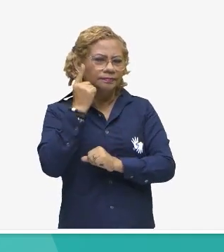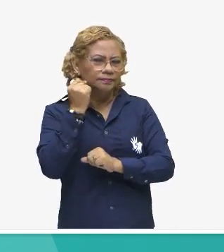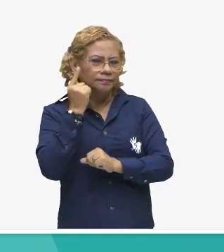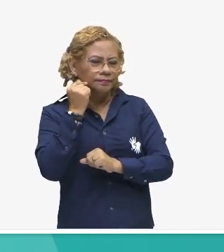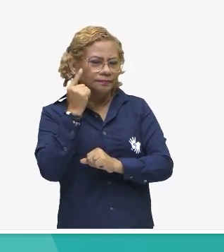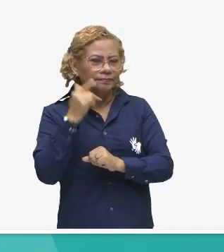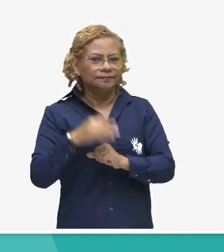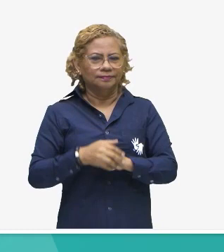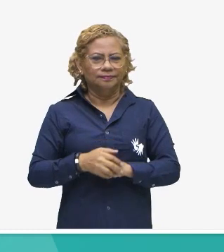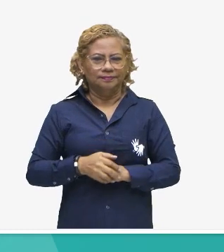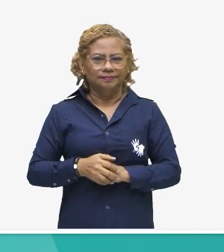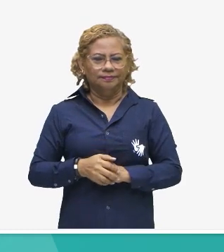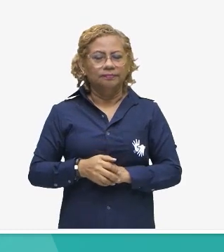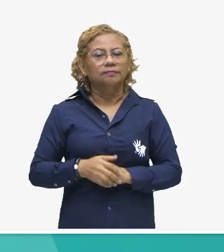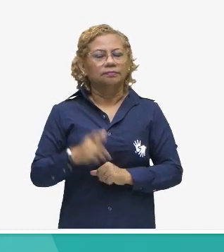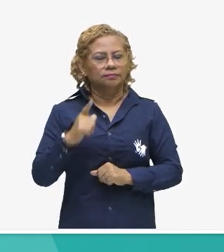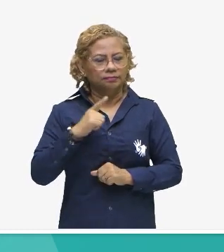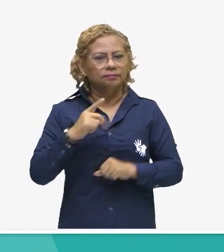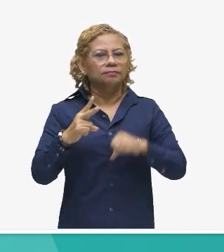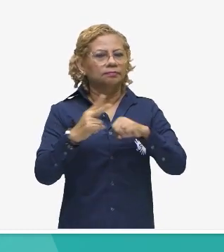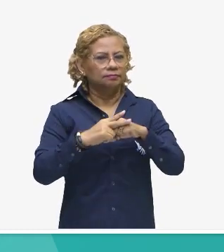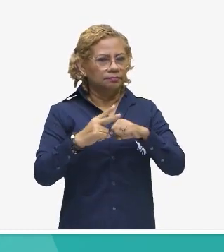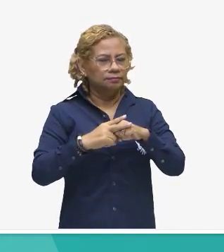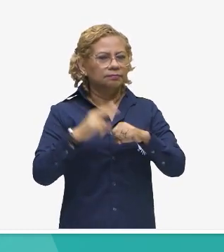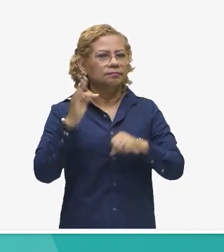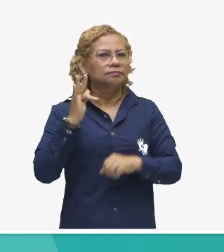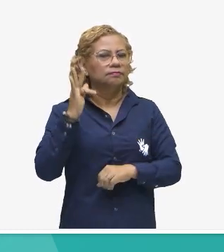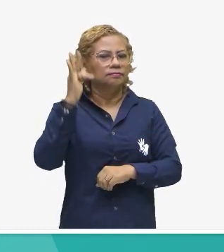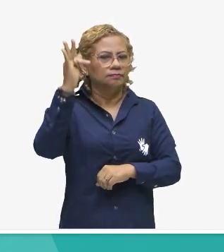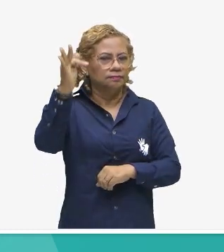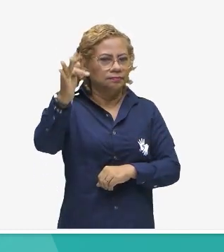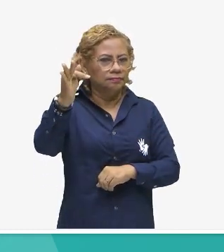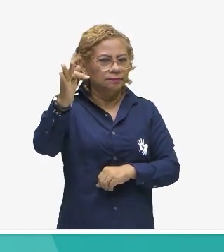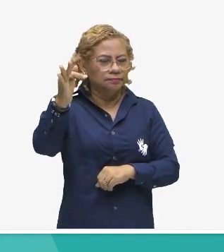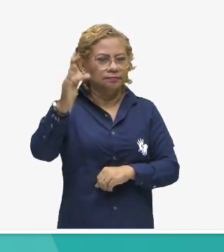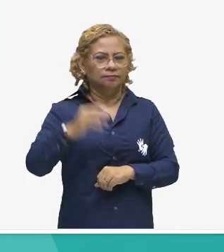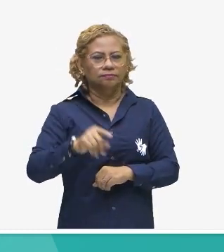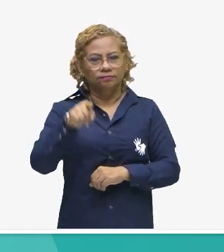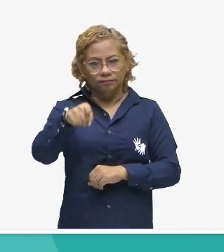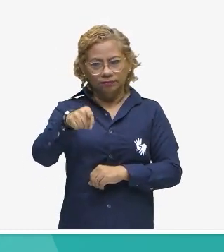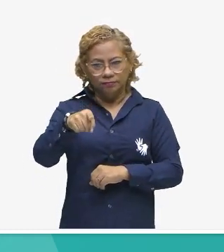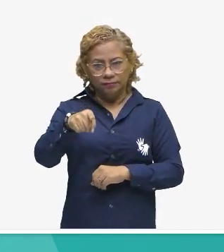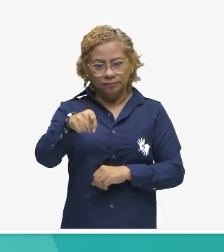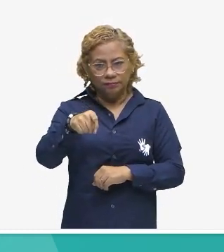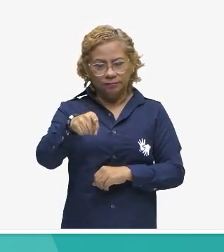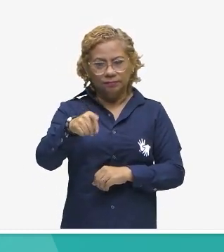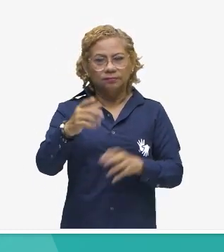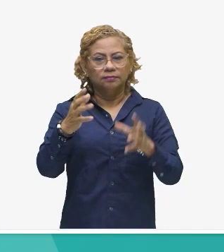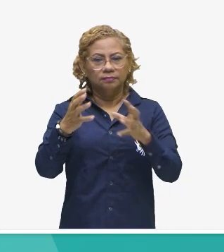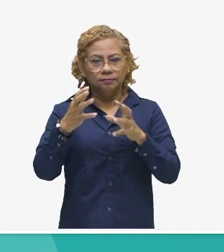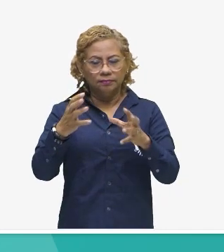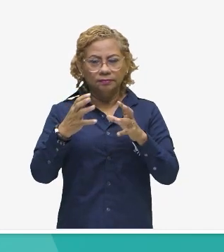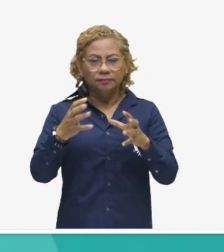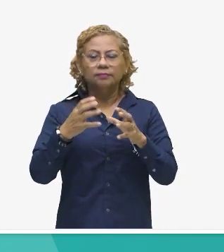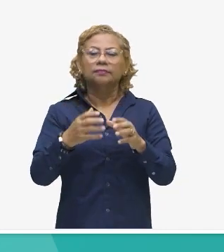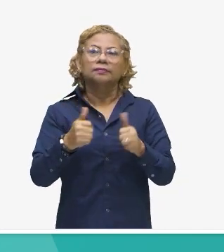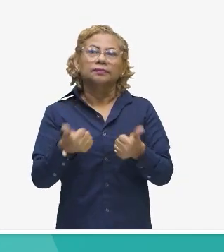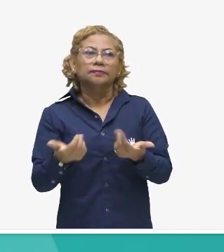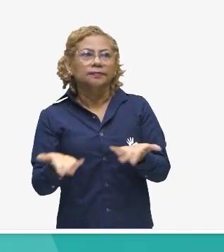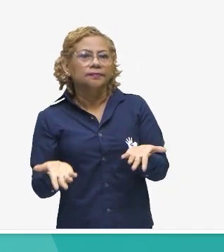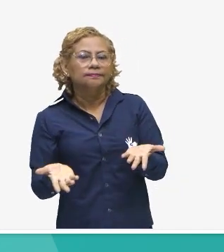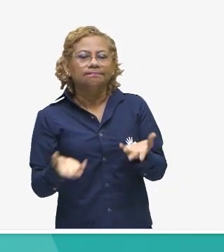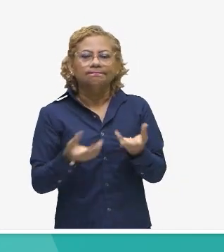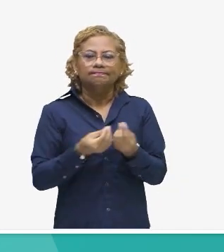verbos no futuro, né? Ideia de condição, quando você quer fazer um pedido com